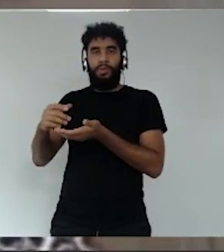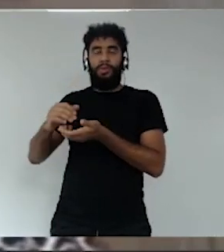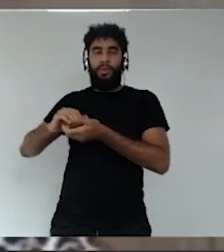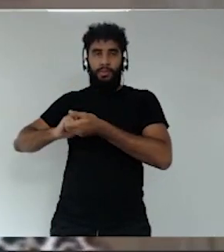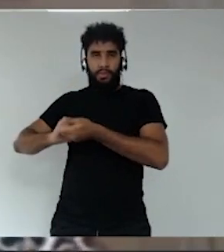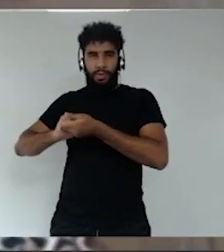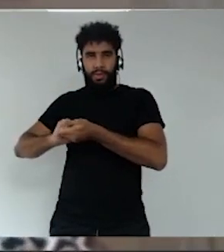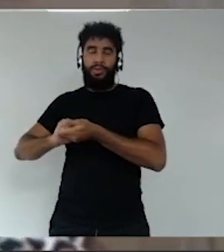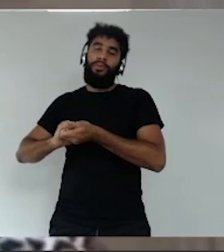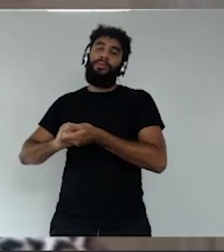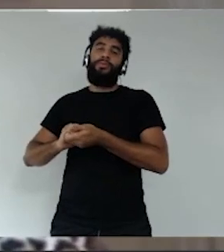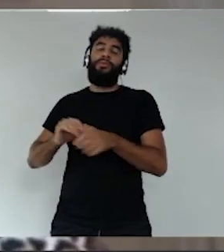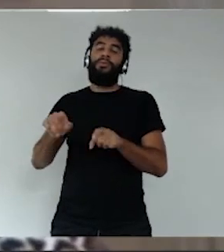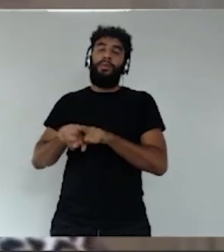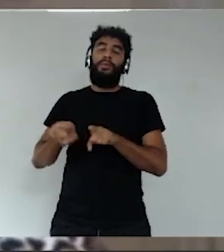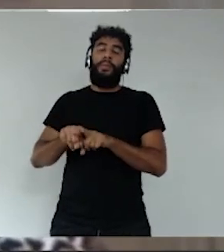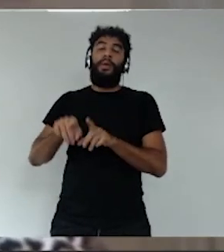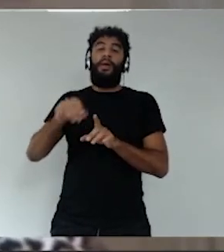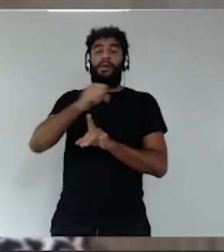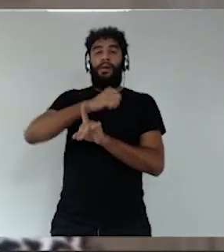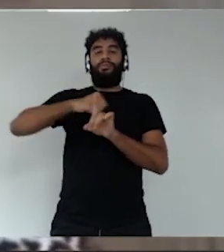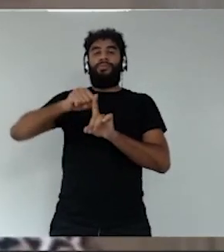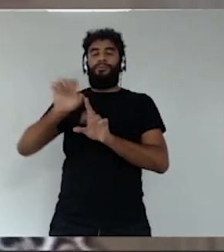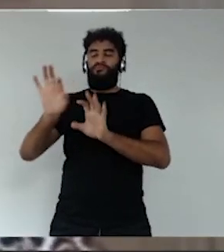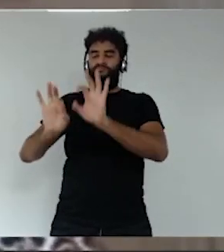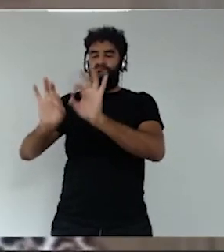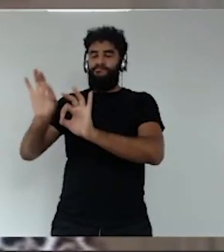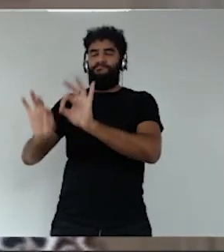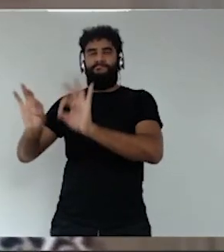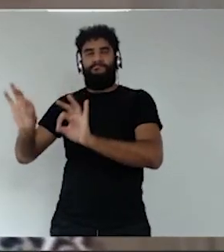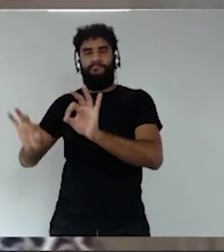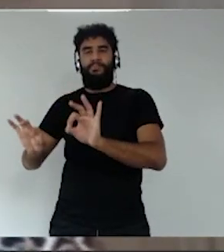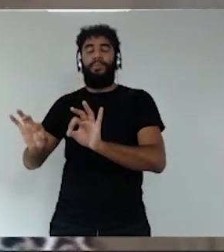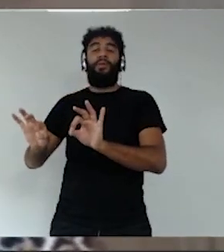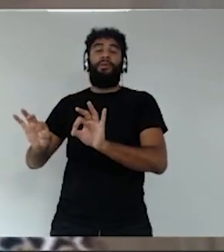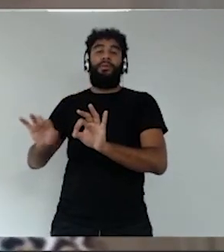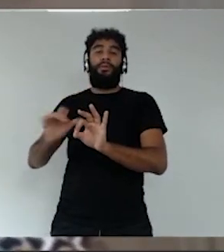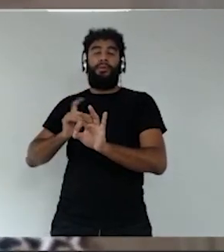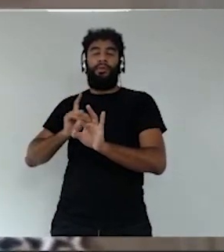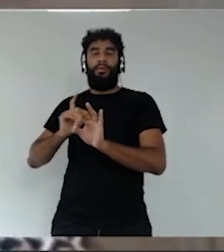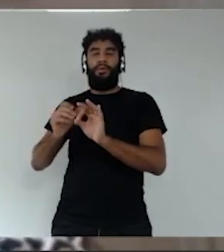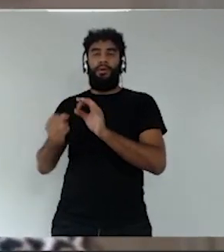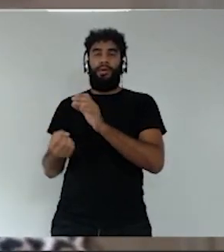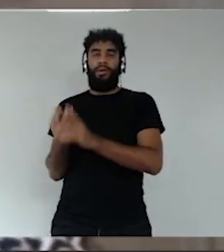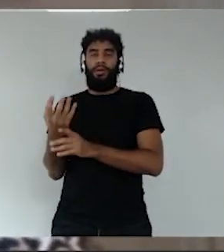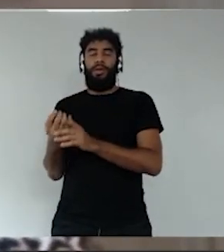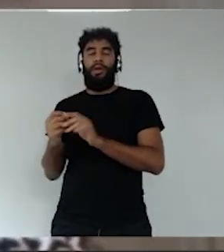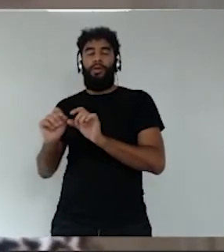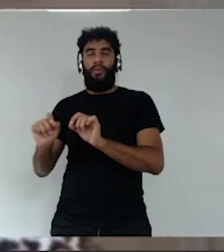também a sociedade deve se organizar e